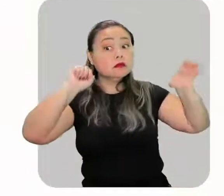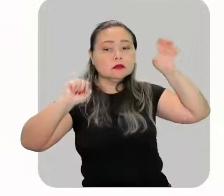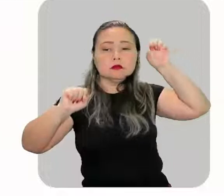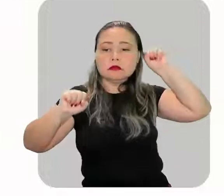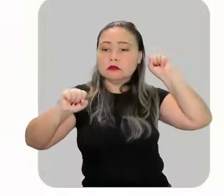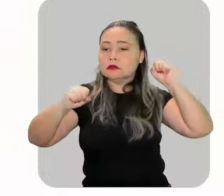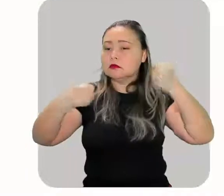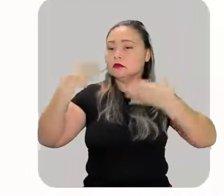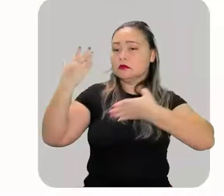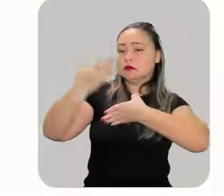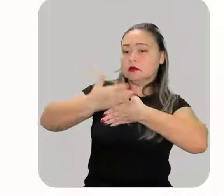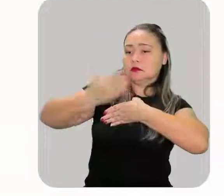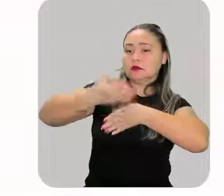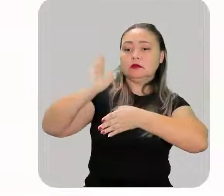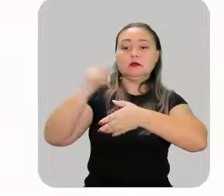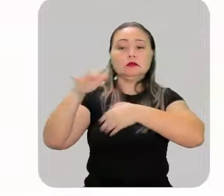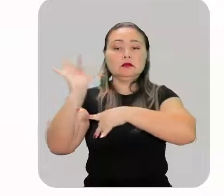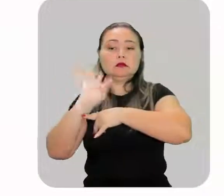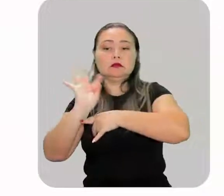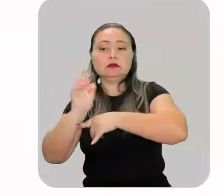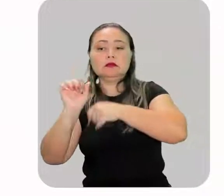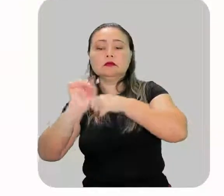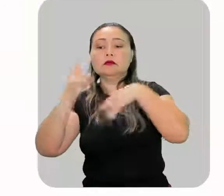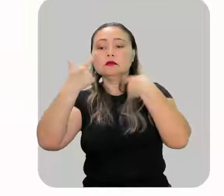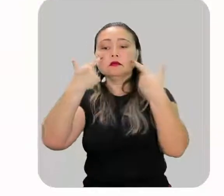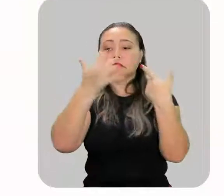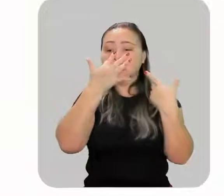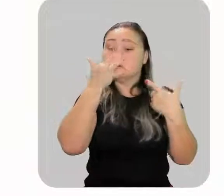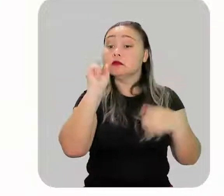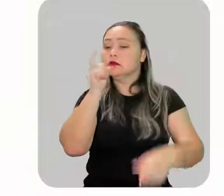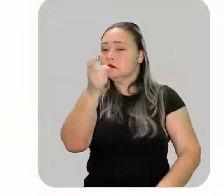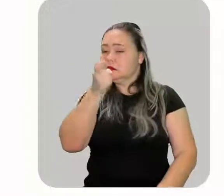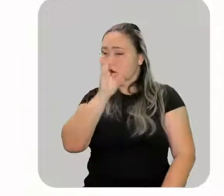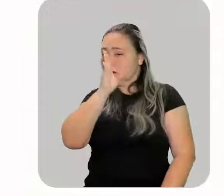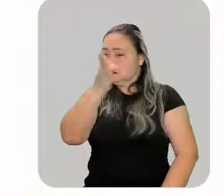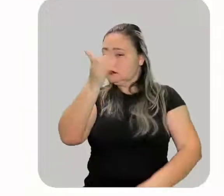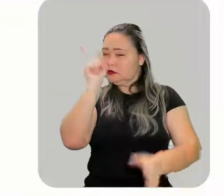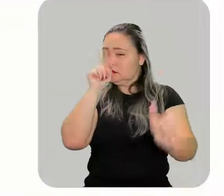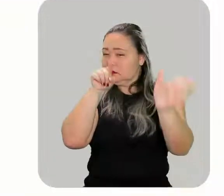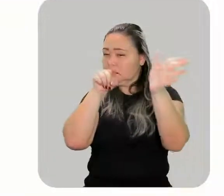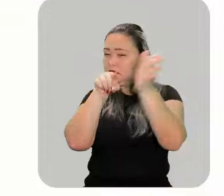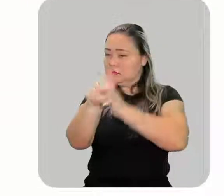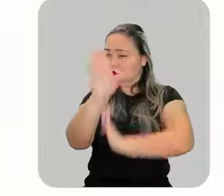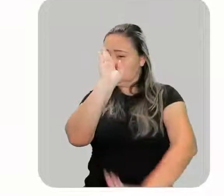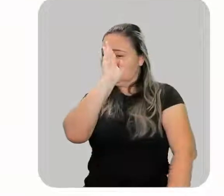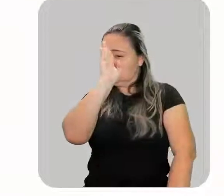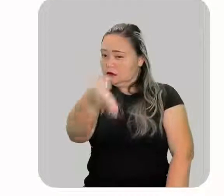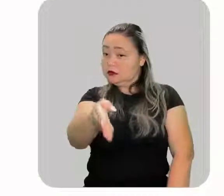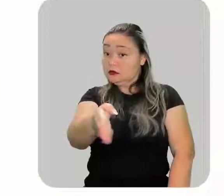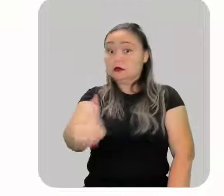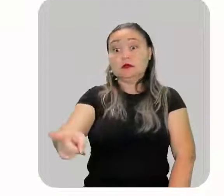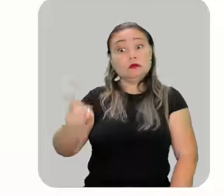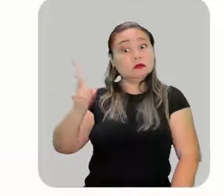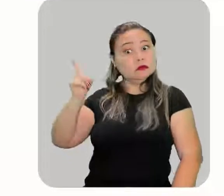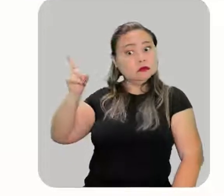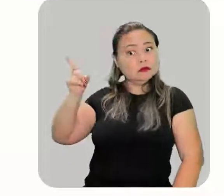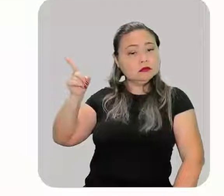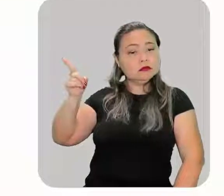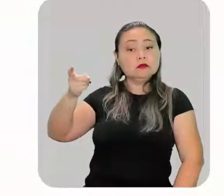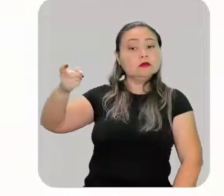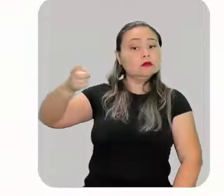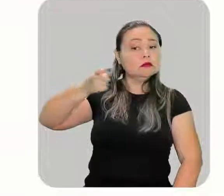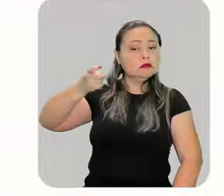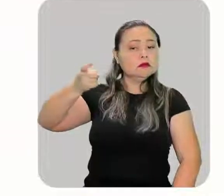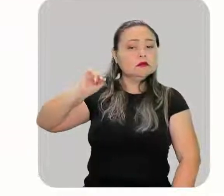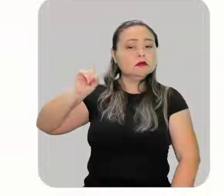nas novelas, nos filmes, né? Ah, e aí é que tá o X da questão, né? O X da questão, ele tá aqui, ó. É o